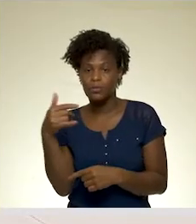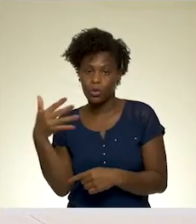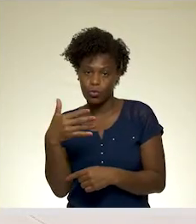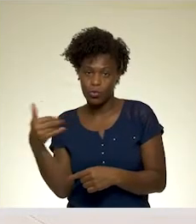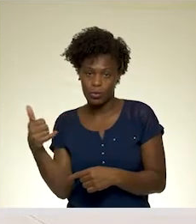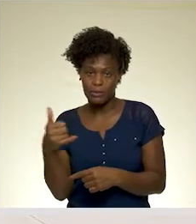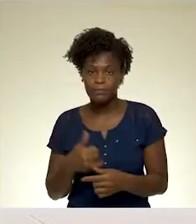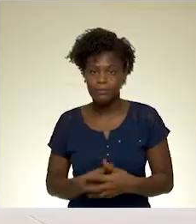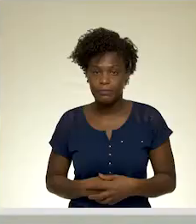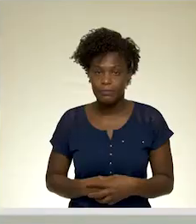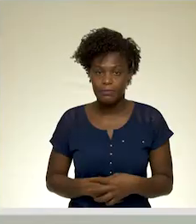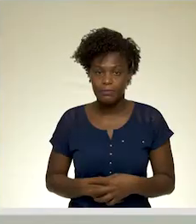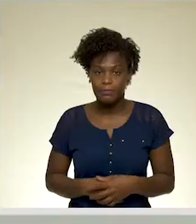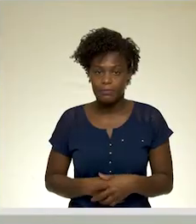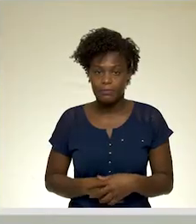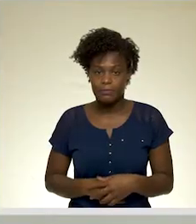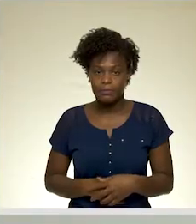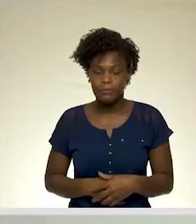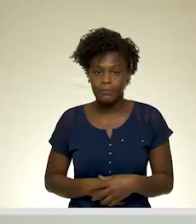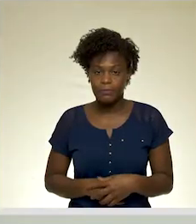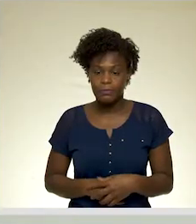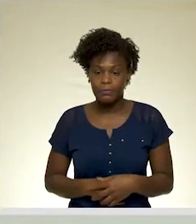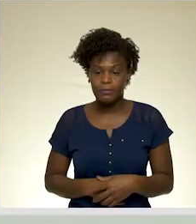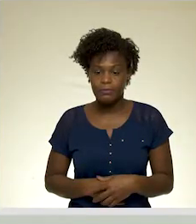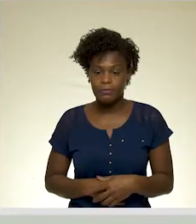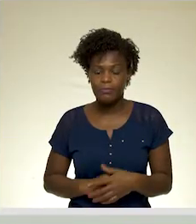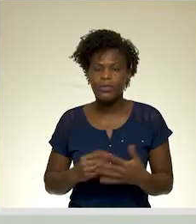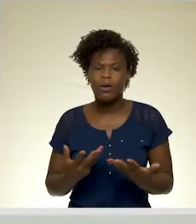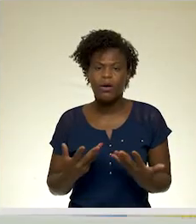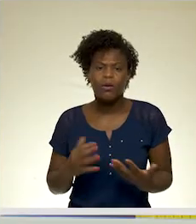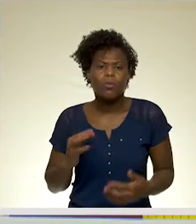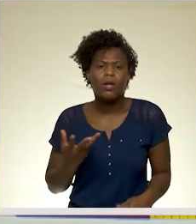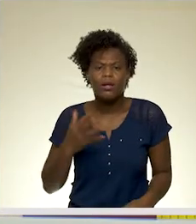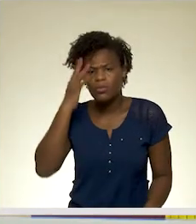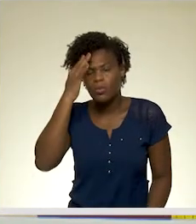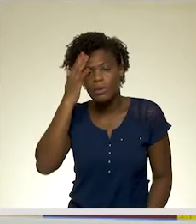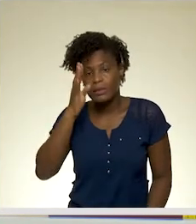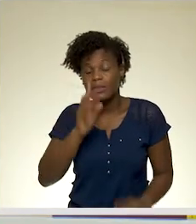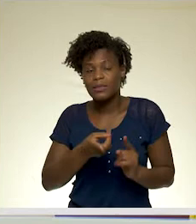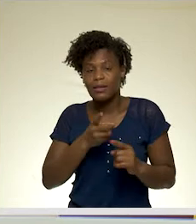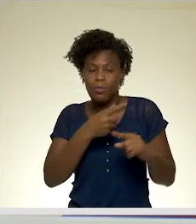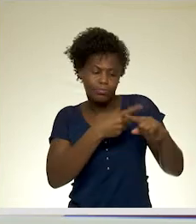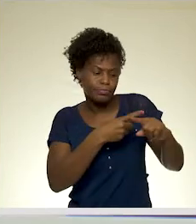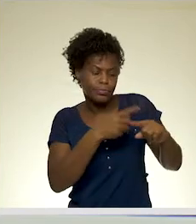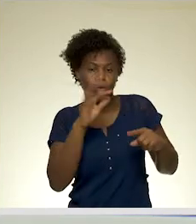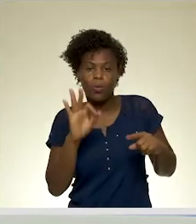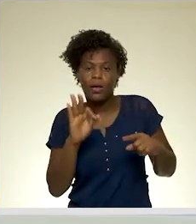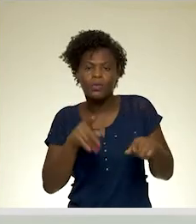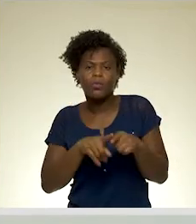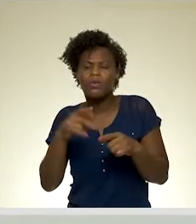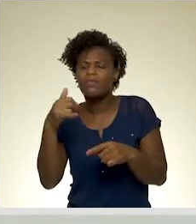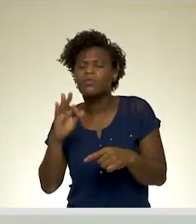é igual a menos 12. Bem, agora, qual é o número que multiplica por 4